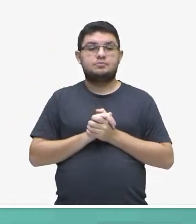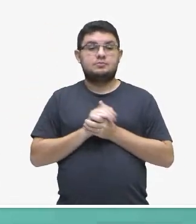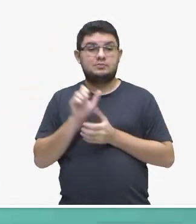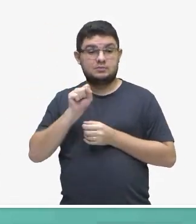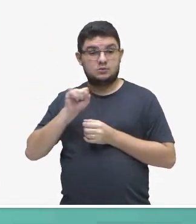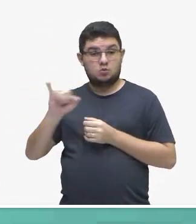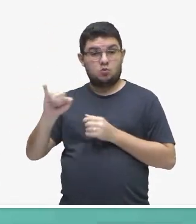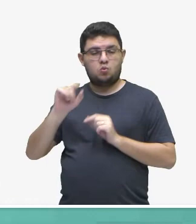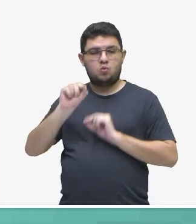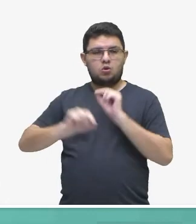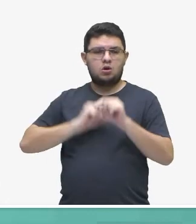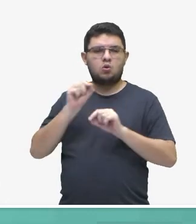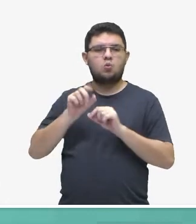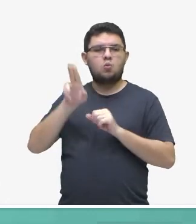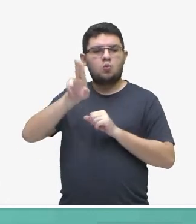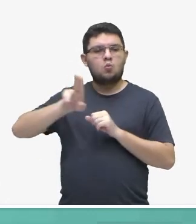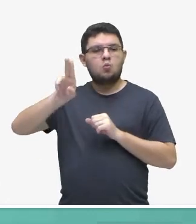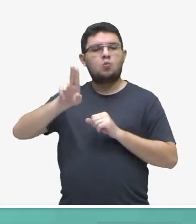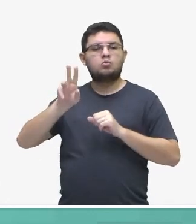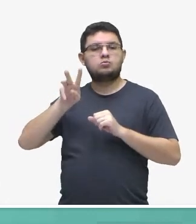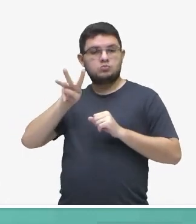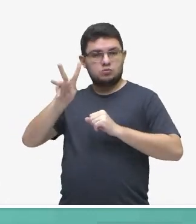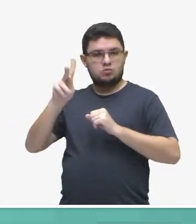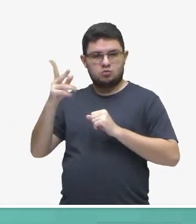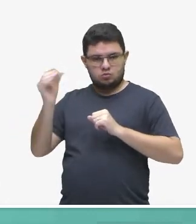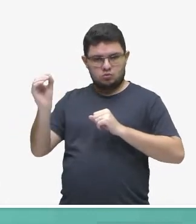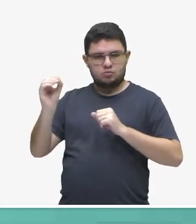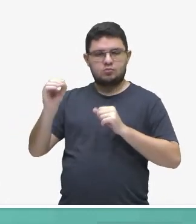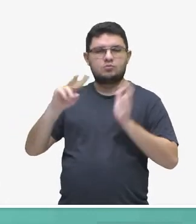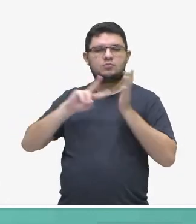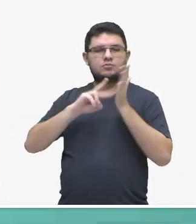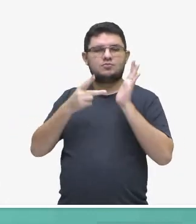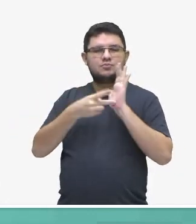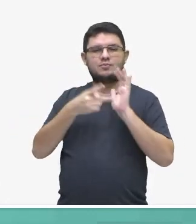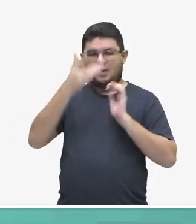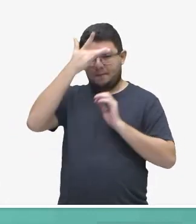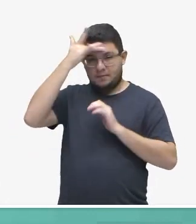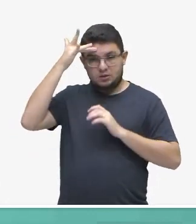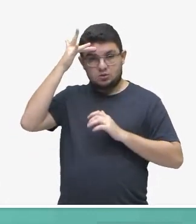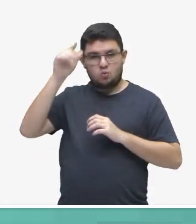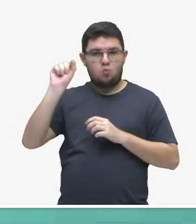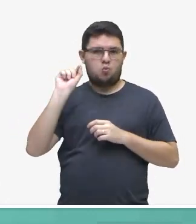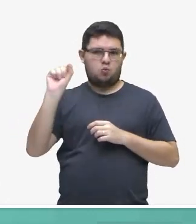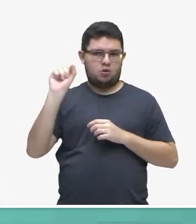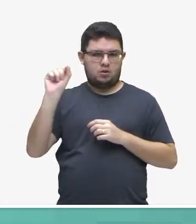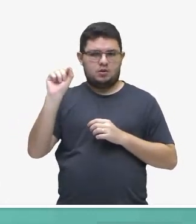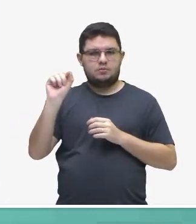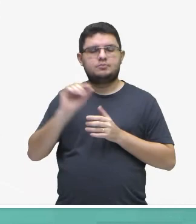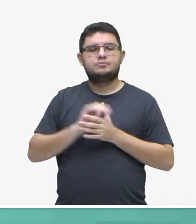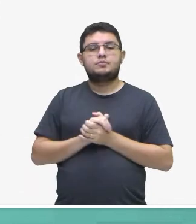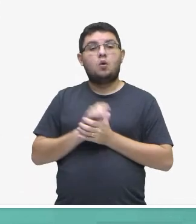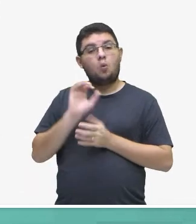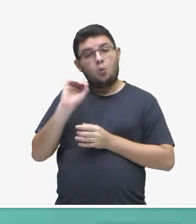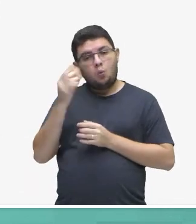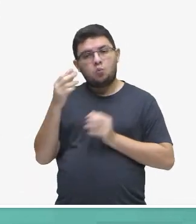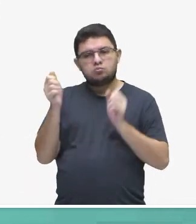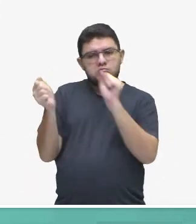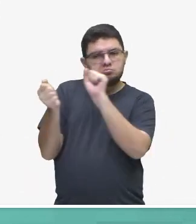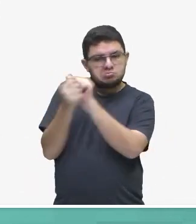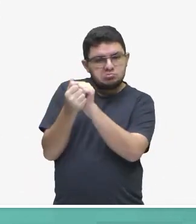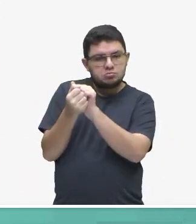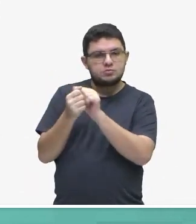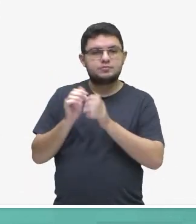age word who, que é para saber quem, né, ou com quem, eu sempre vou adicionar no final